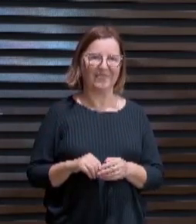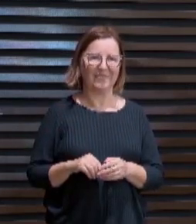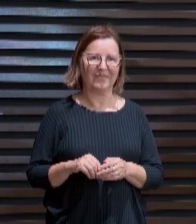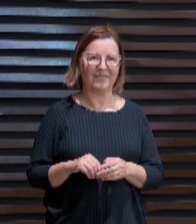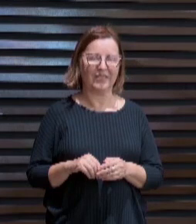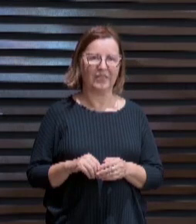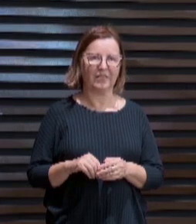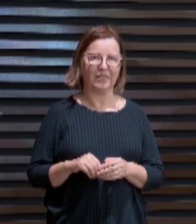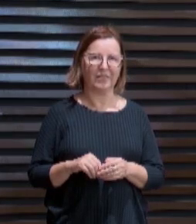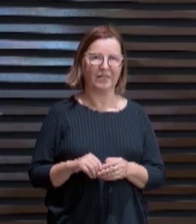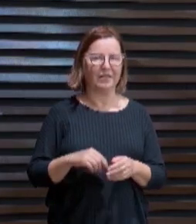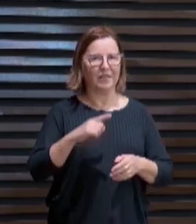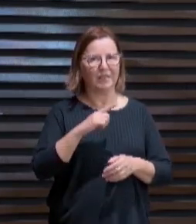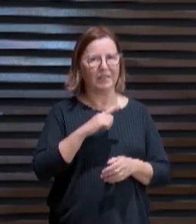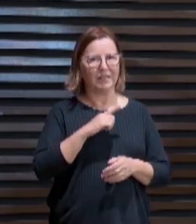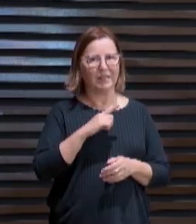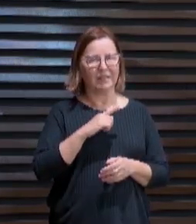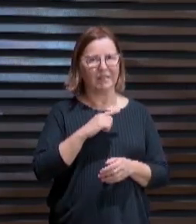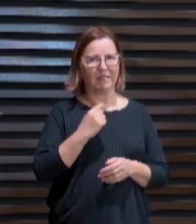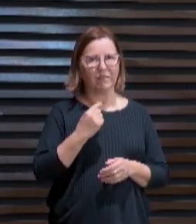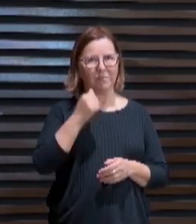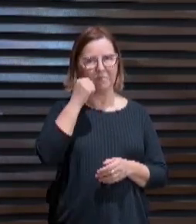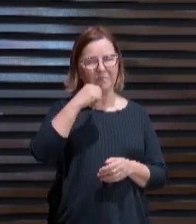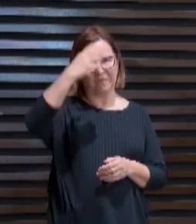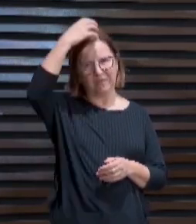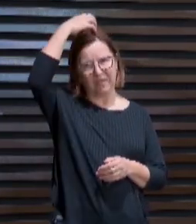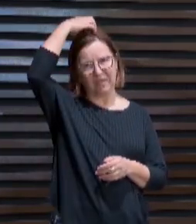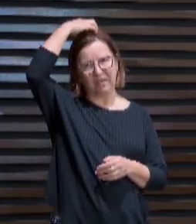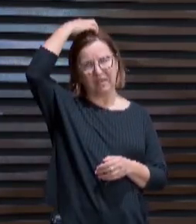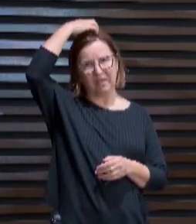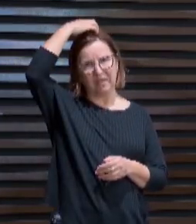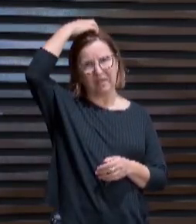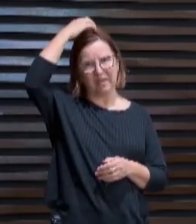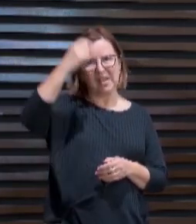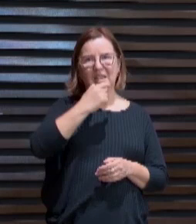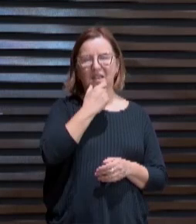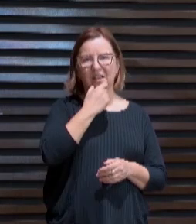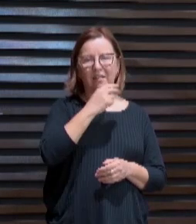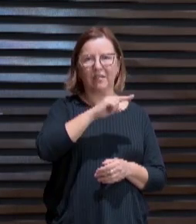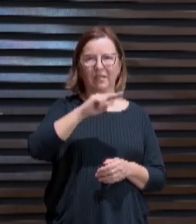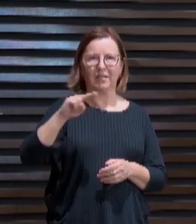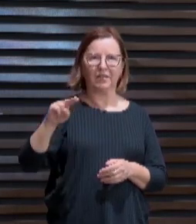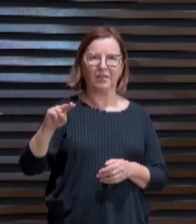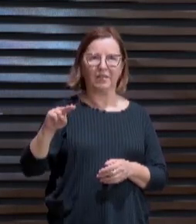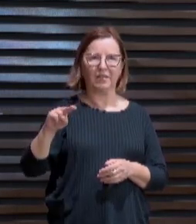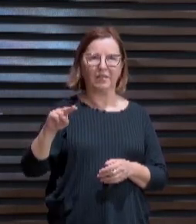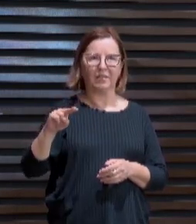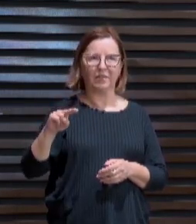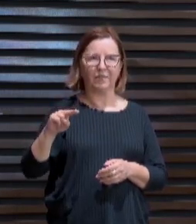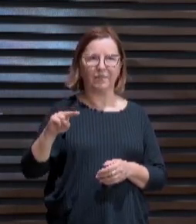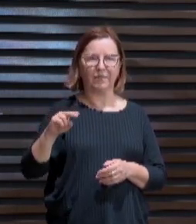Houve uma rainha no Império Anglo-Saxão, na Inglaterra, chamada Rainha Maria